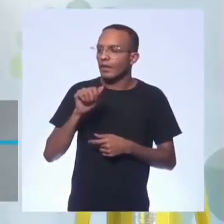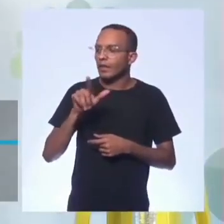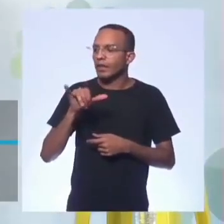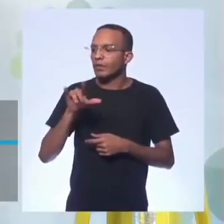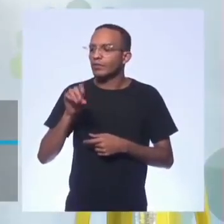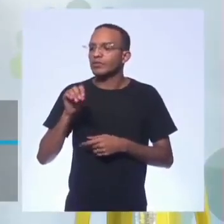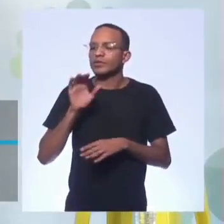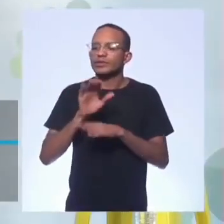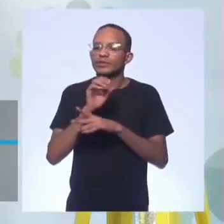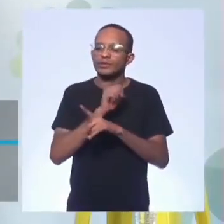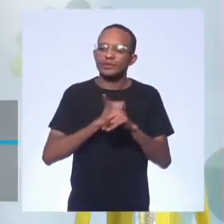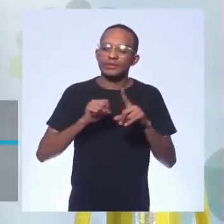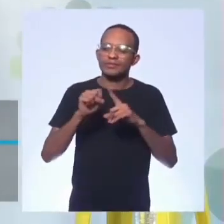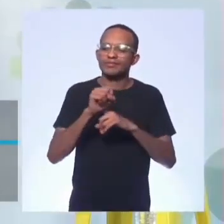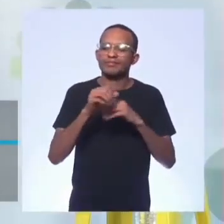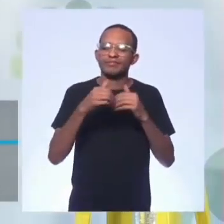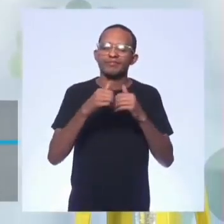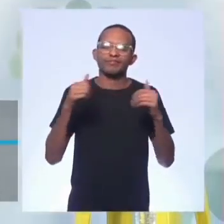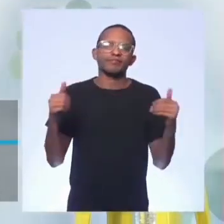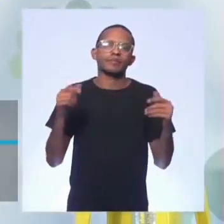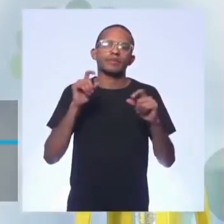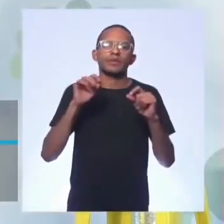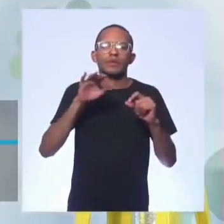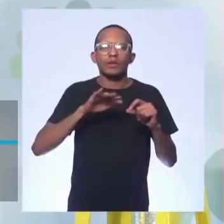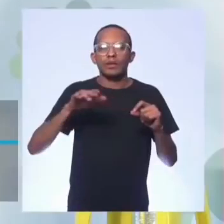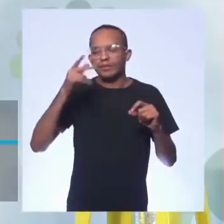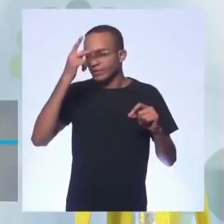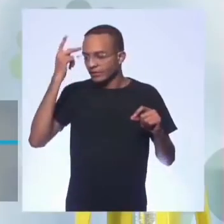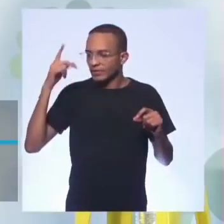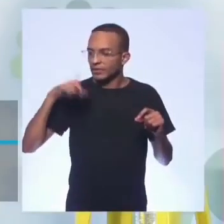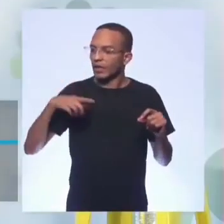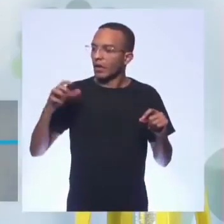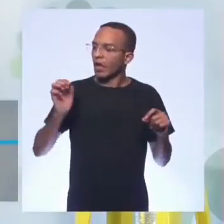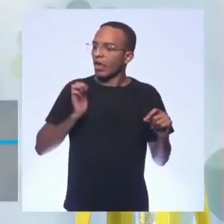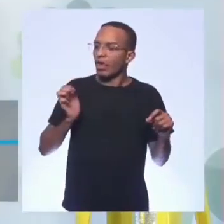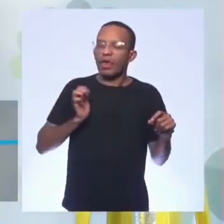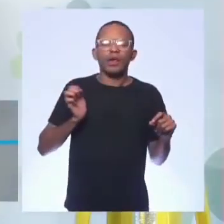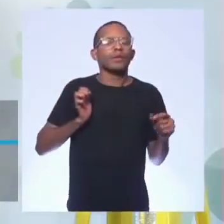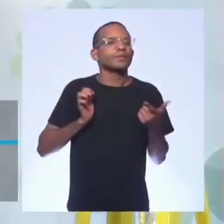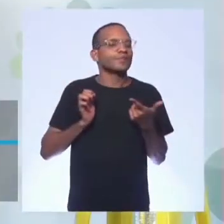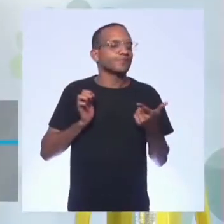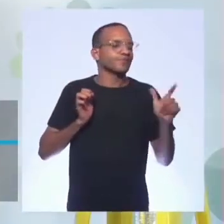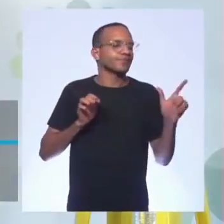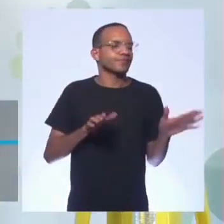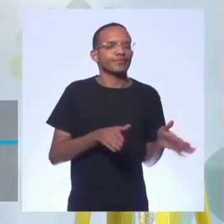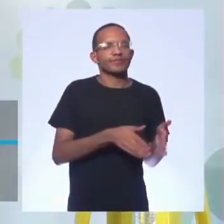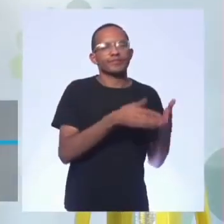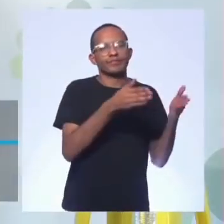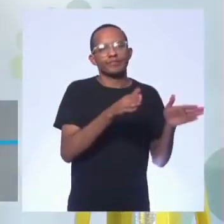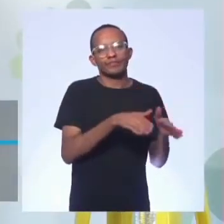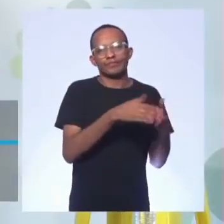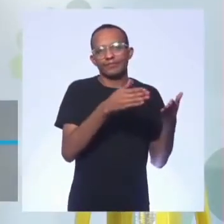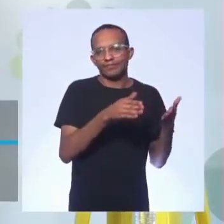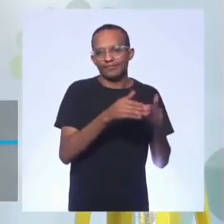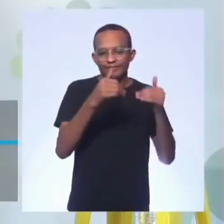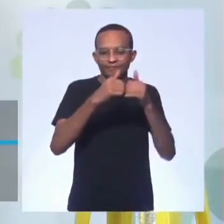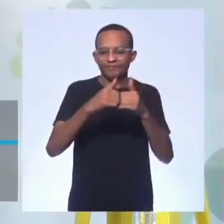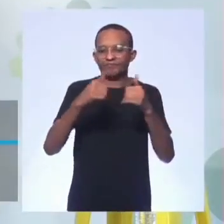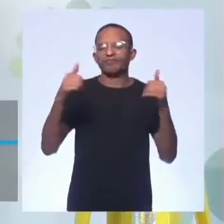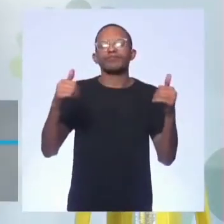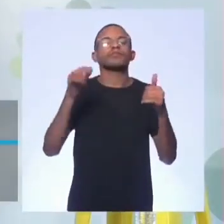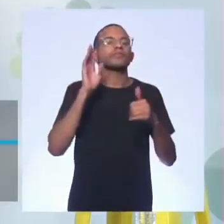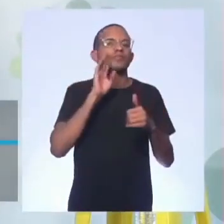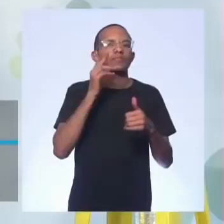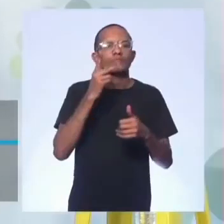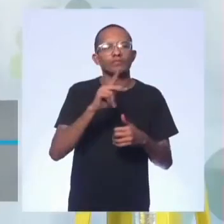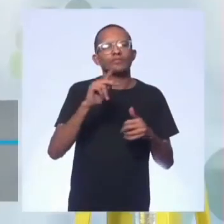uma sociedade dividida entre aqueles que têm riquezas e aqueles que são pobres. Legal,